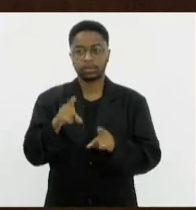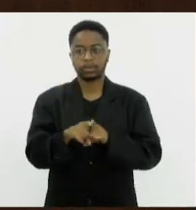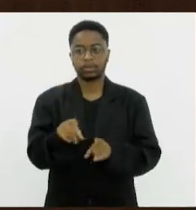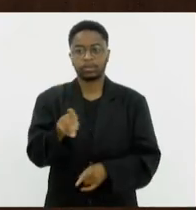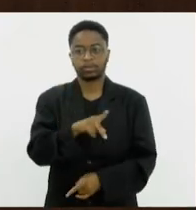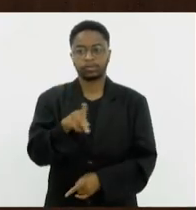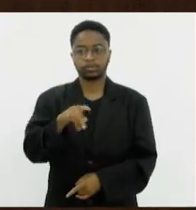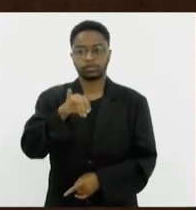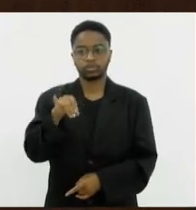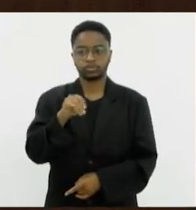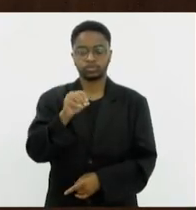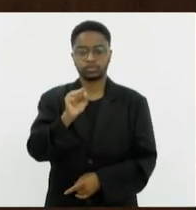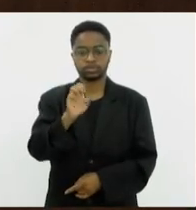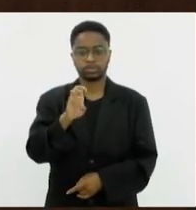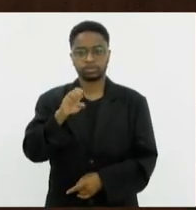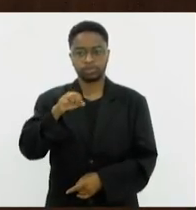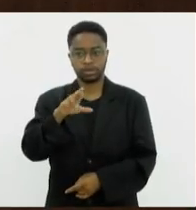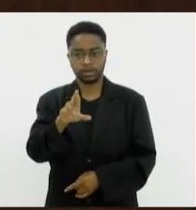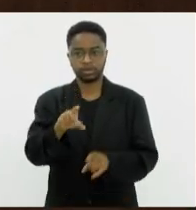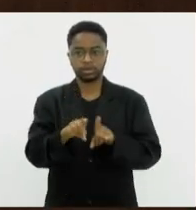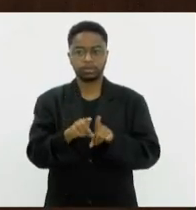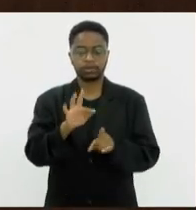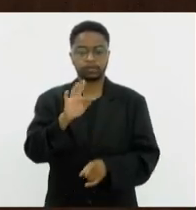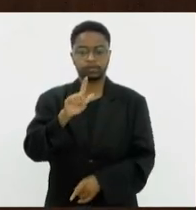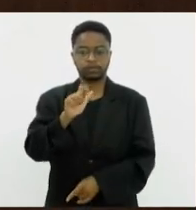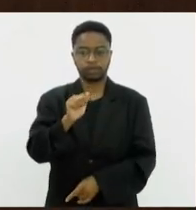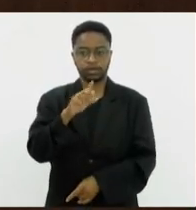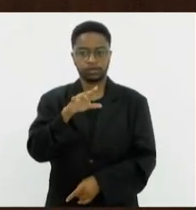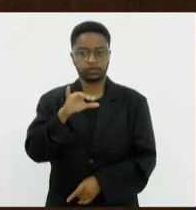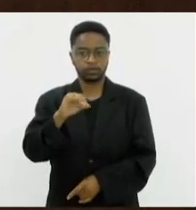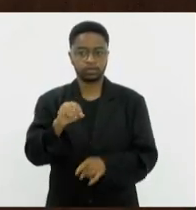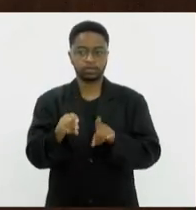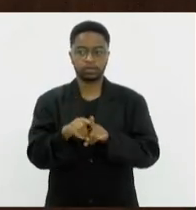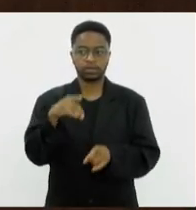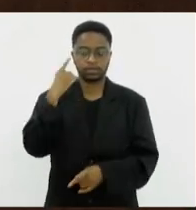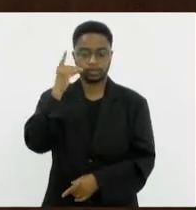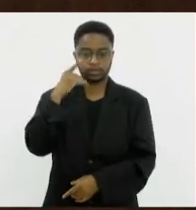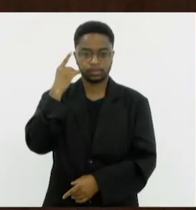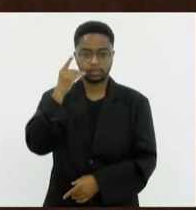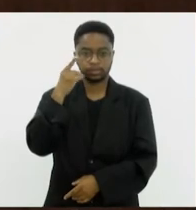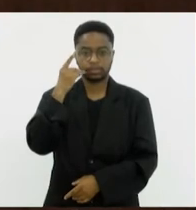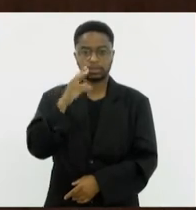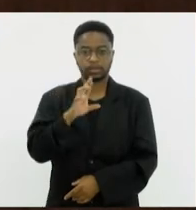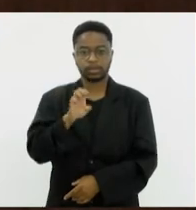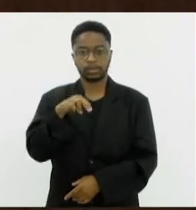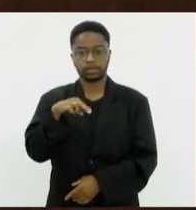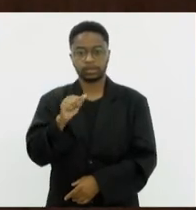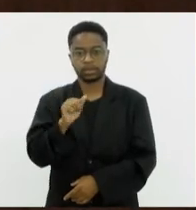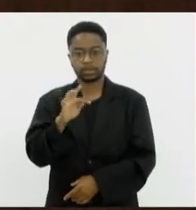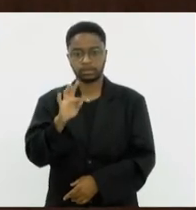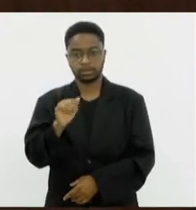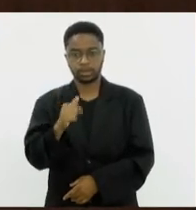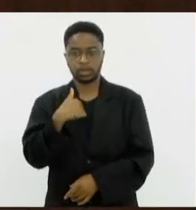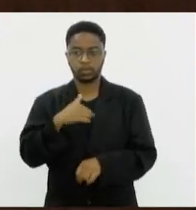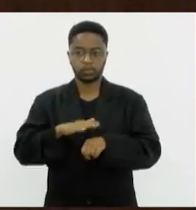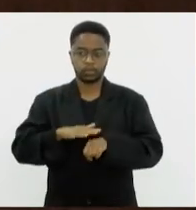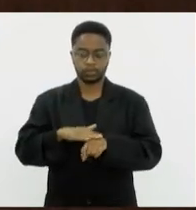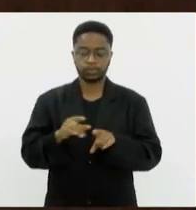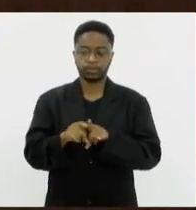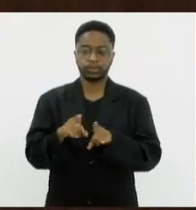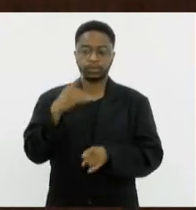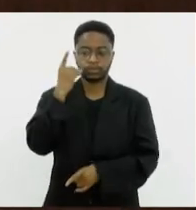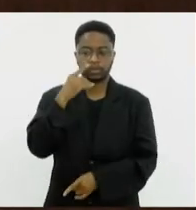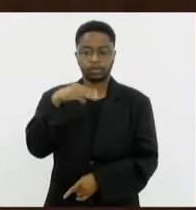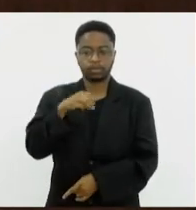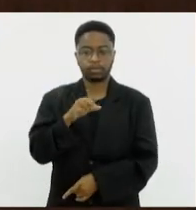professor Josemar, Flávio Serafini, própria deputada Renata Souza, eu mesmo, a deputada Marina